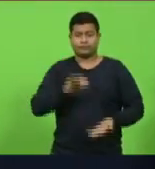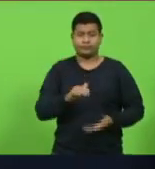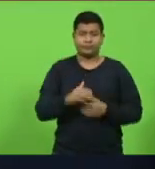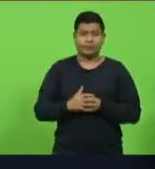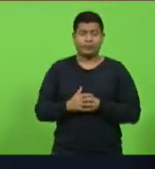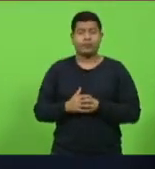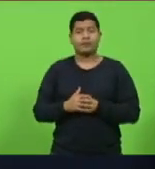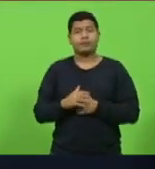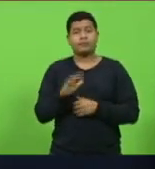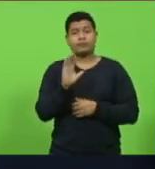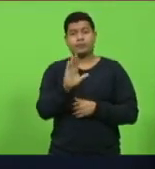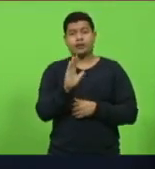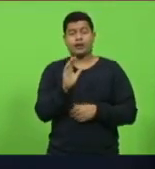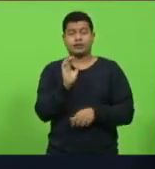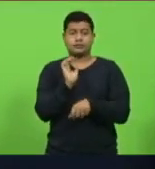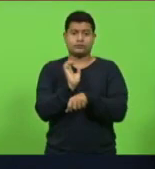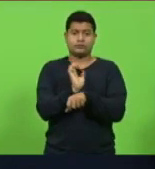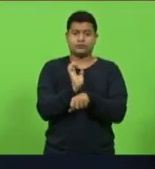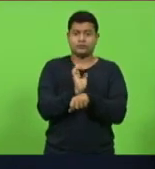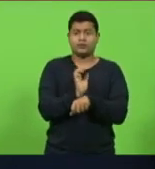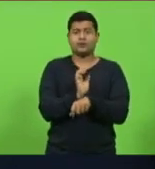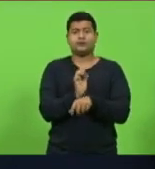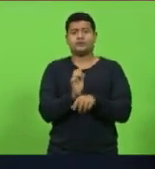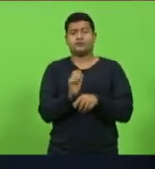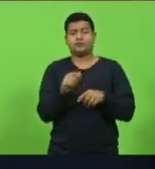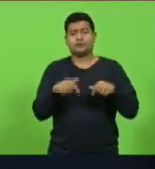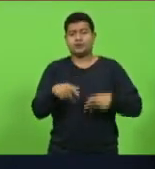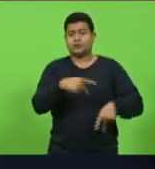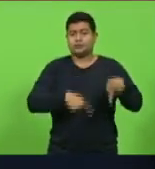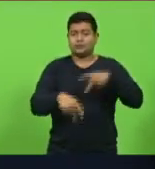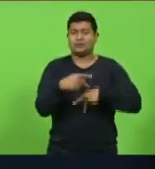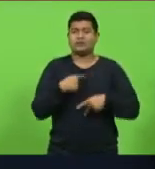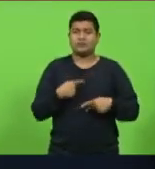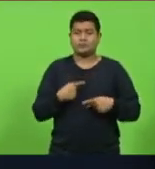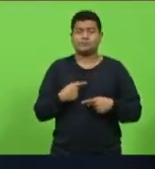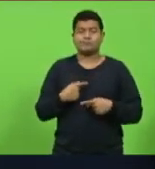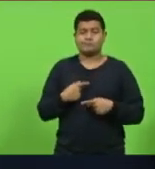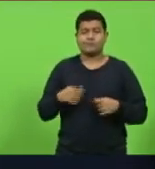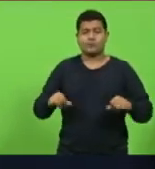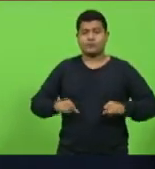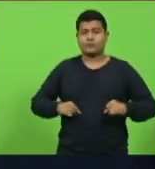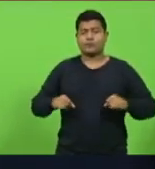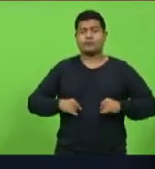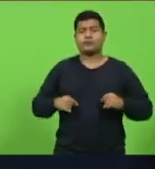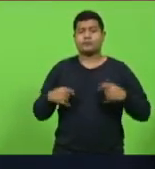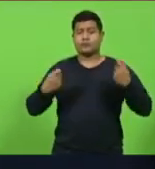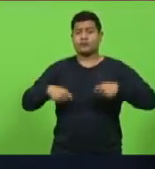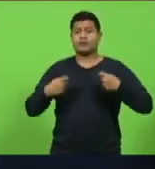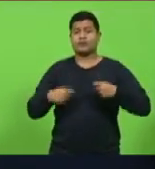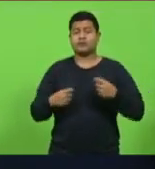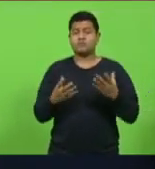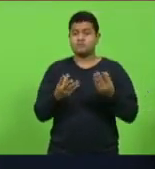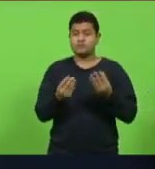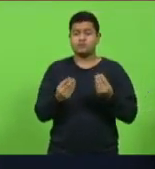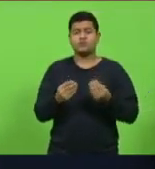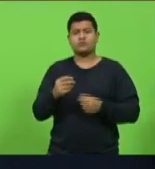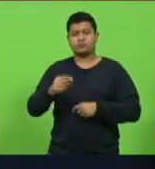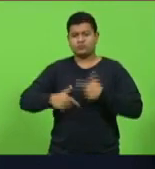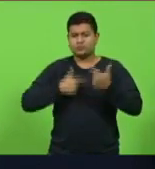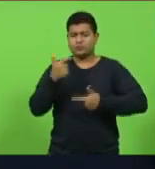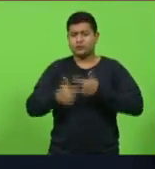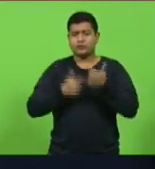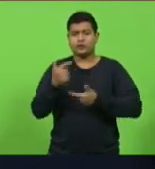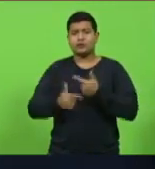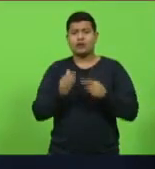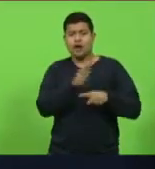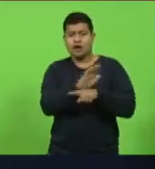e nosso povo estão fragilizados há muito a ser feito para recuperar a rotina saudável do